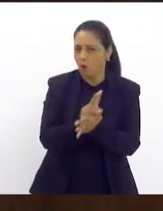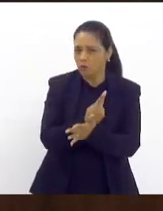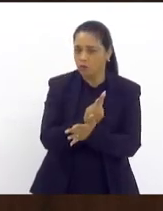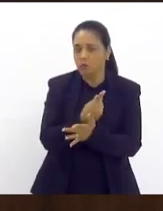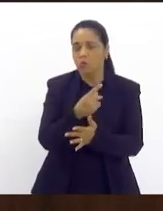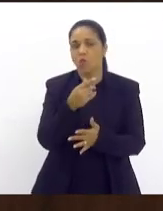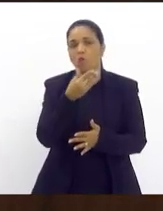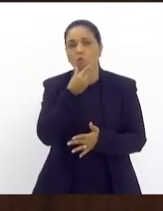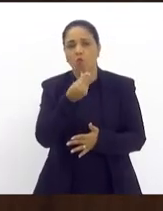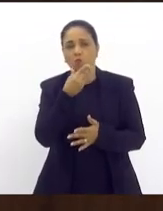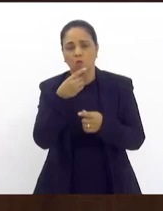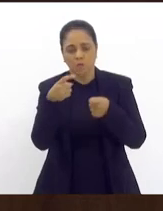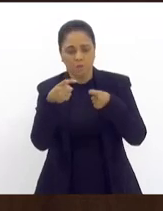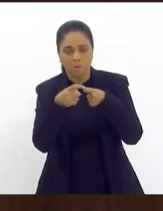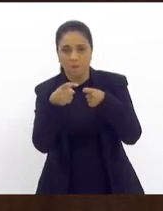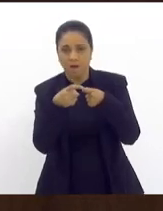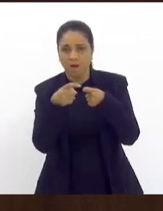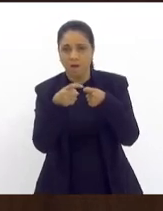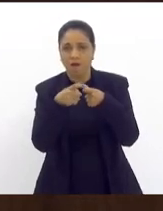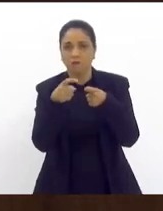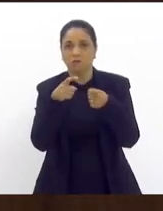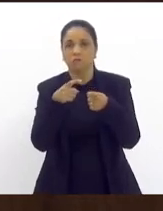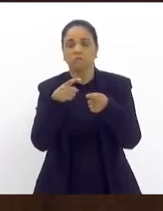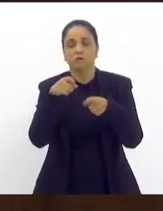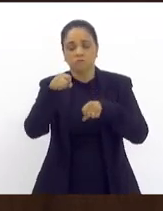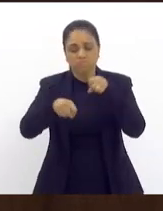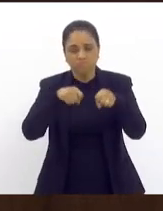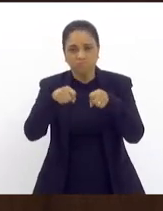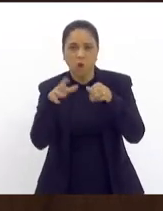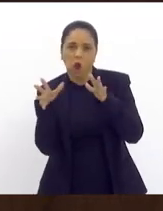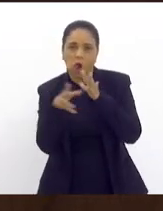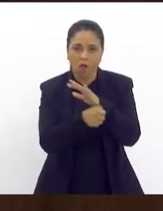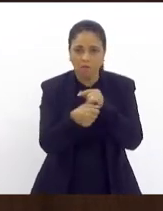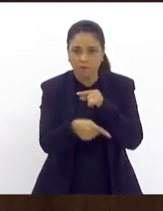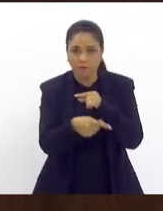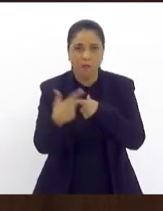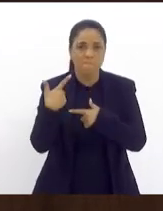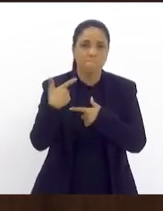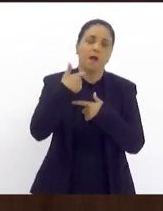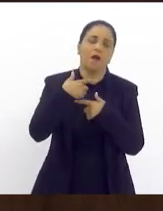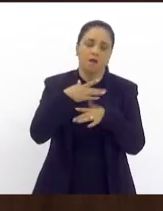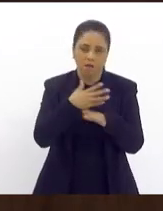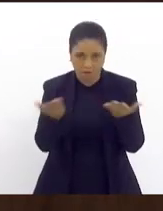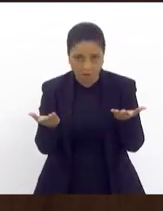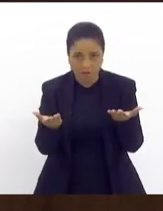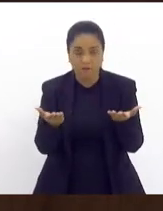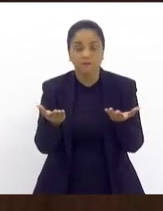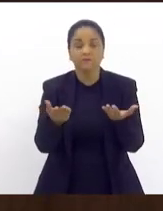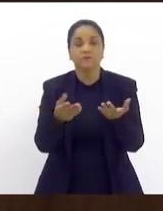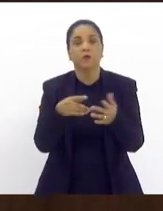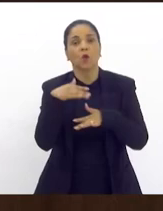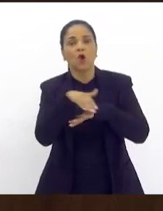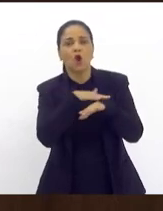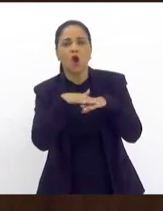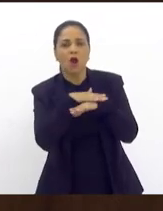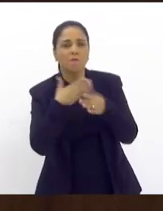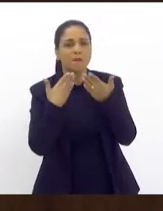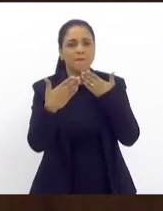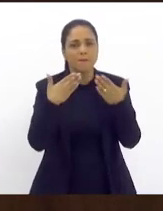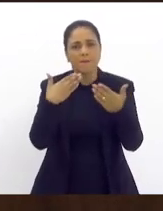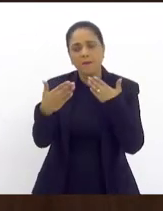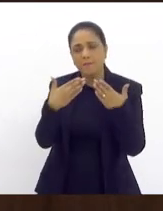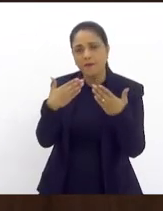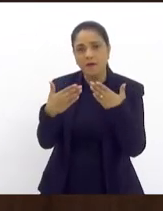quando houve né uma um roubo de um de uma bicicleta na conversa que nós tivemos É